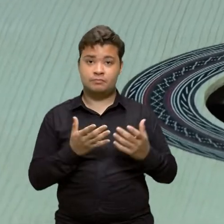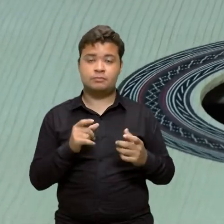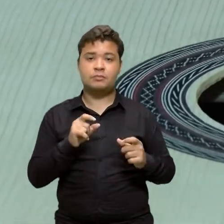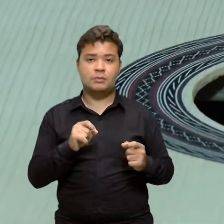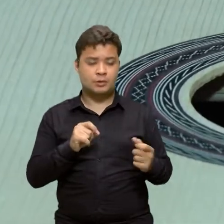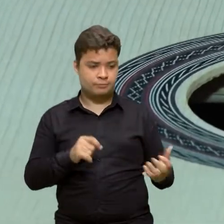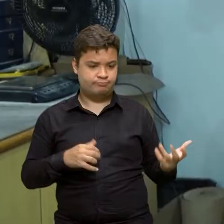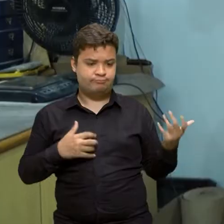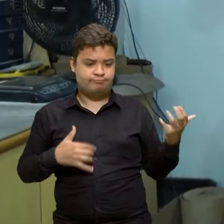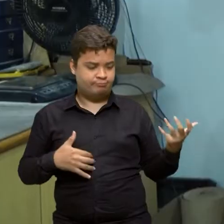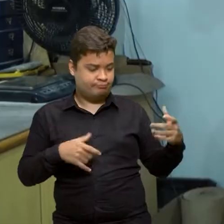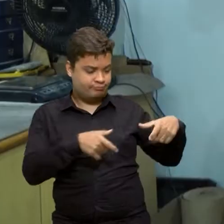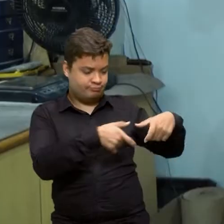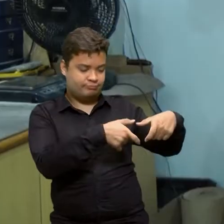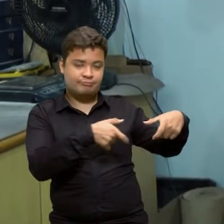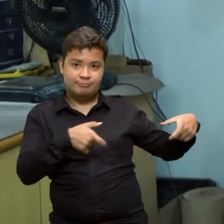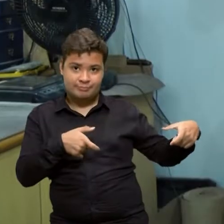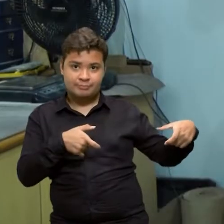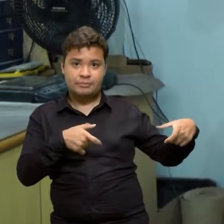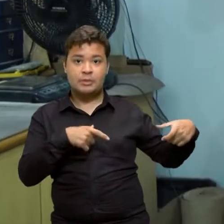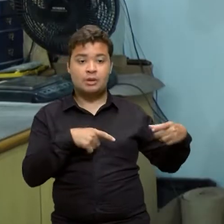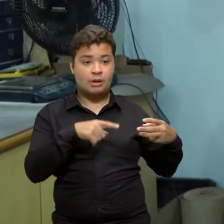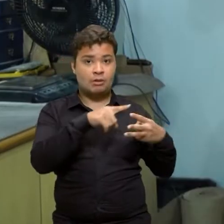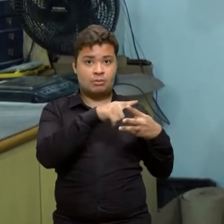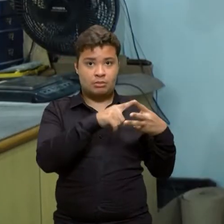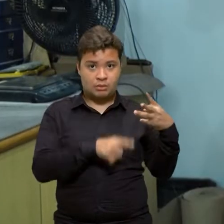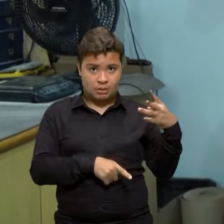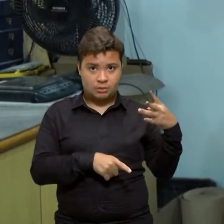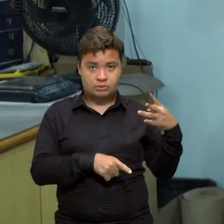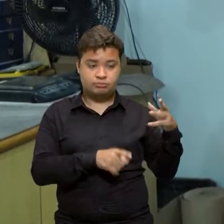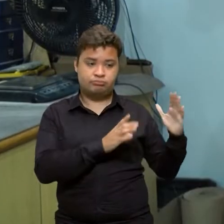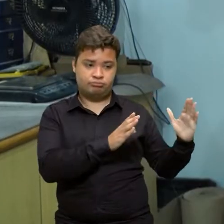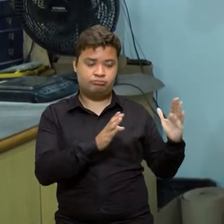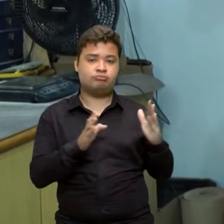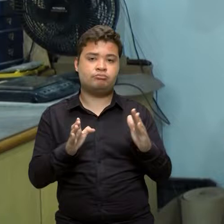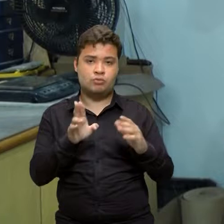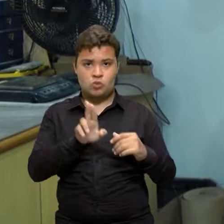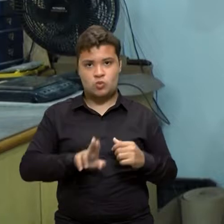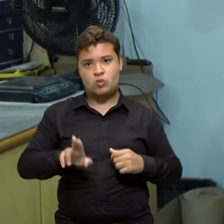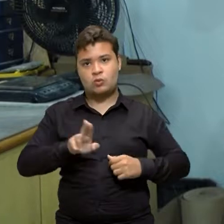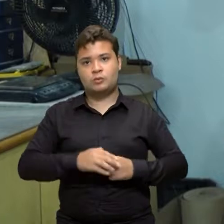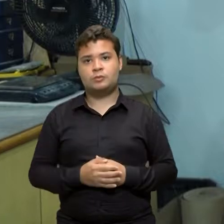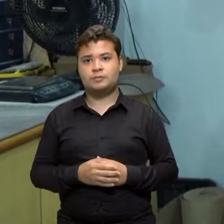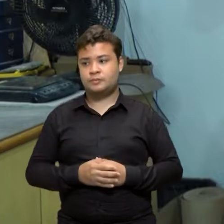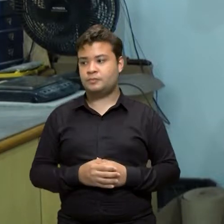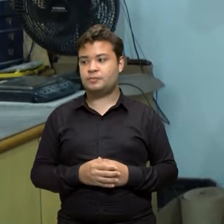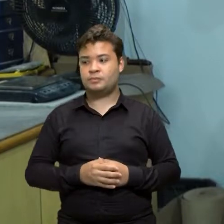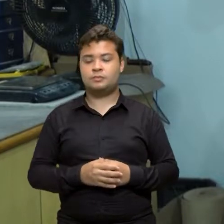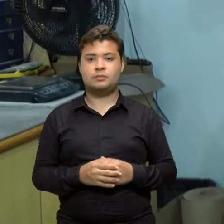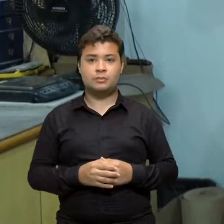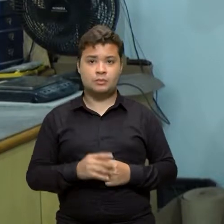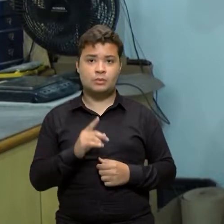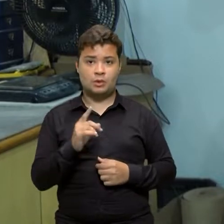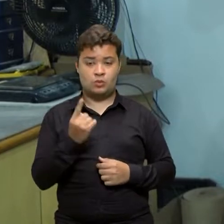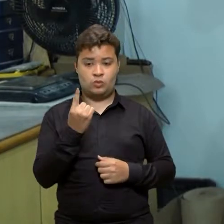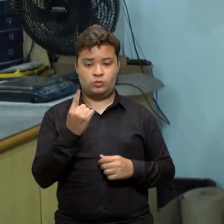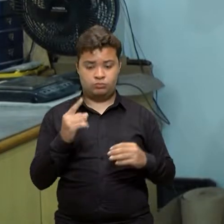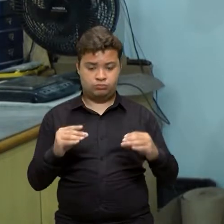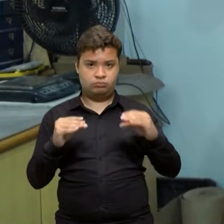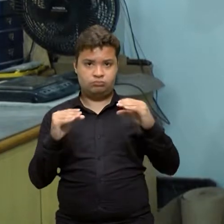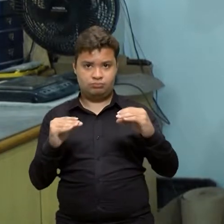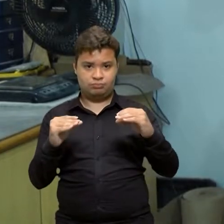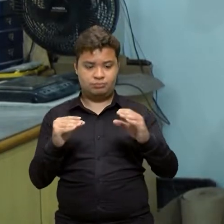construção do braço. A gente faz de 3 peças, eu uso 3 peças. Essa peça é uma peça única, ela é